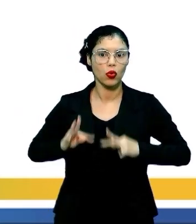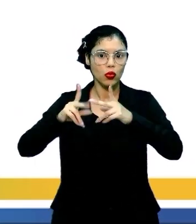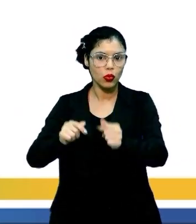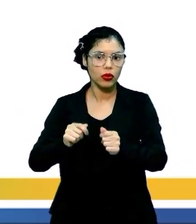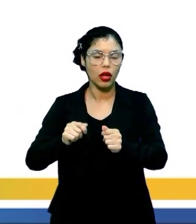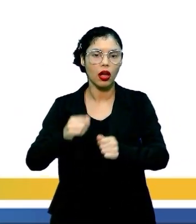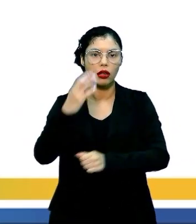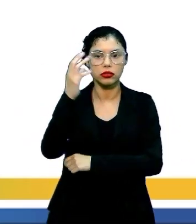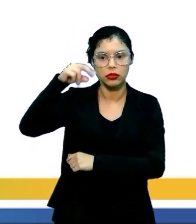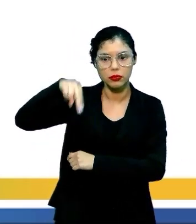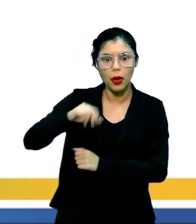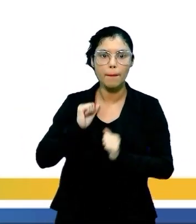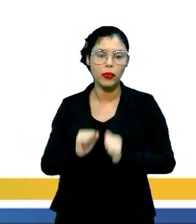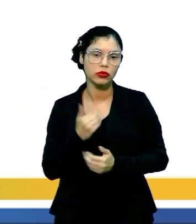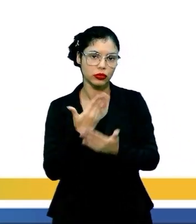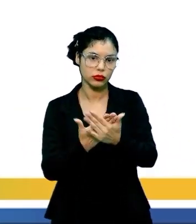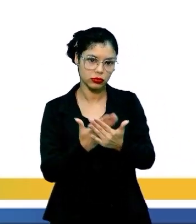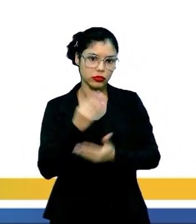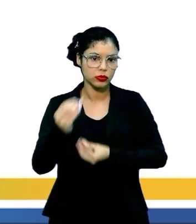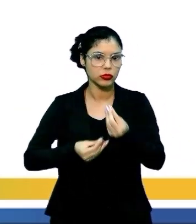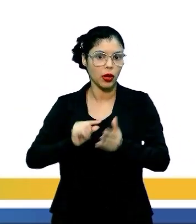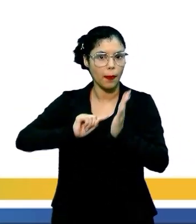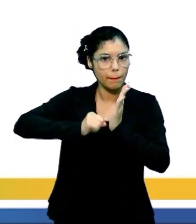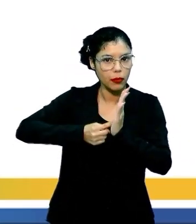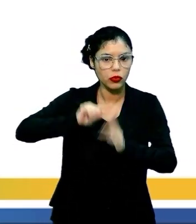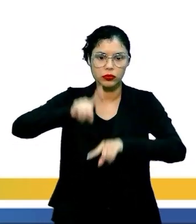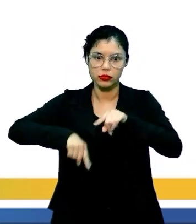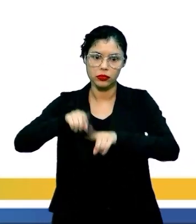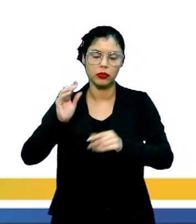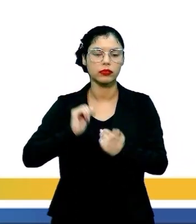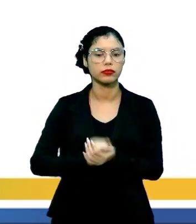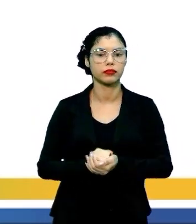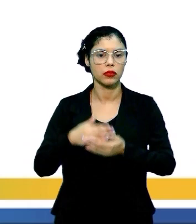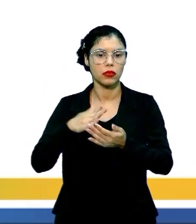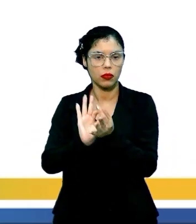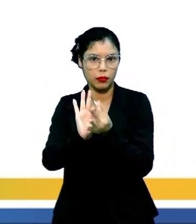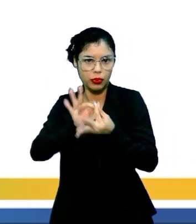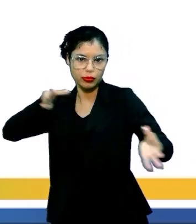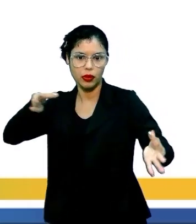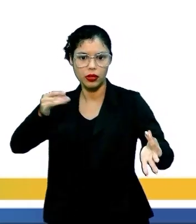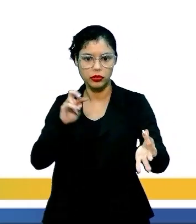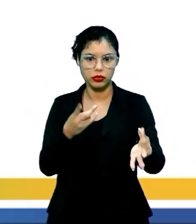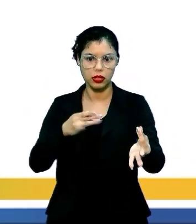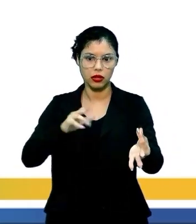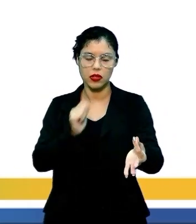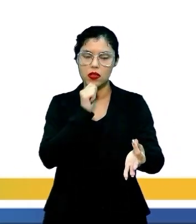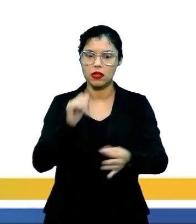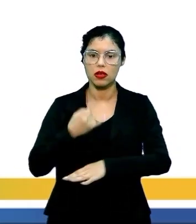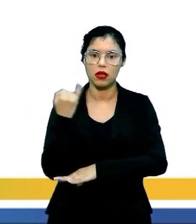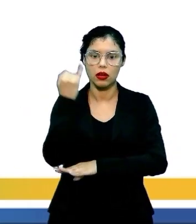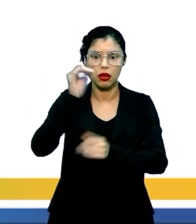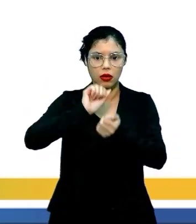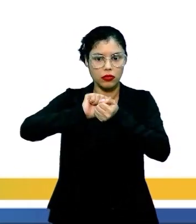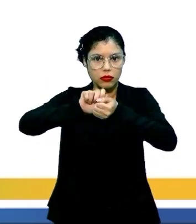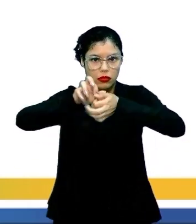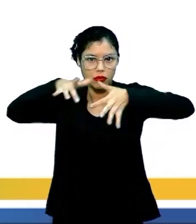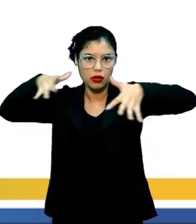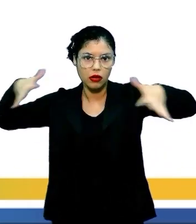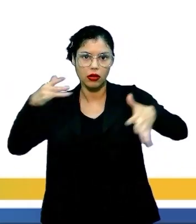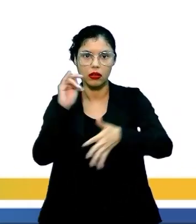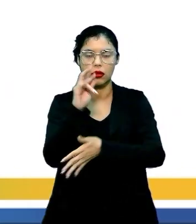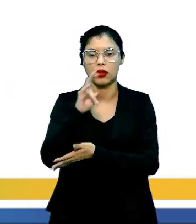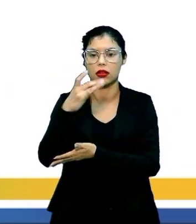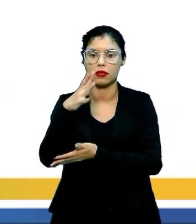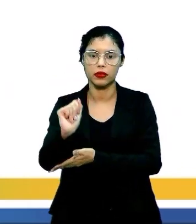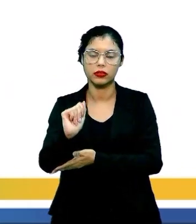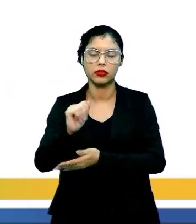cuja cinemática ela pode ser estudada, como ponto material e corpo extenso. O ponto material são dimensões que são irrelevantes